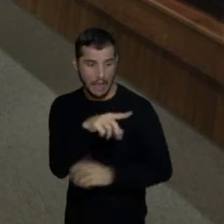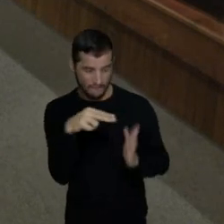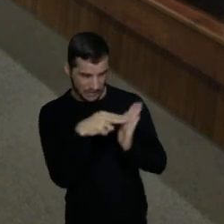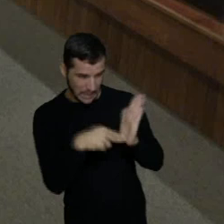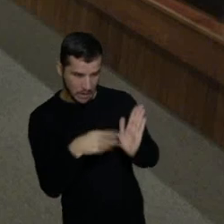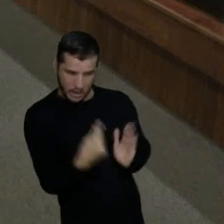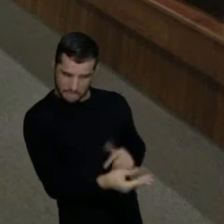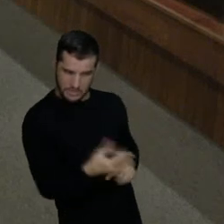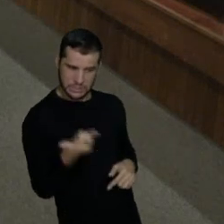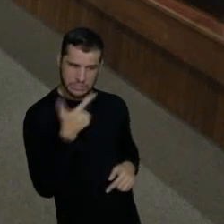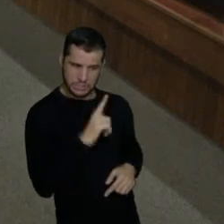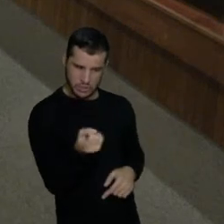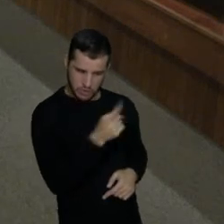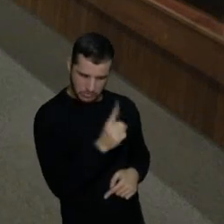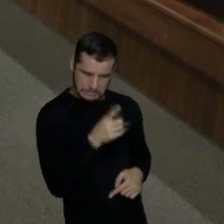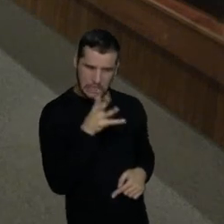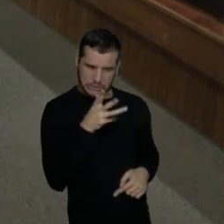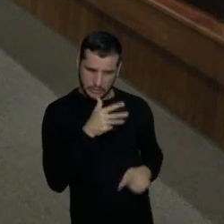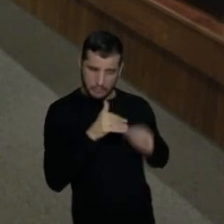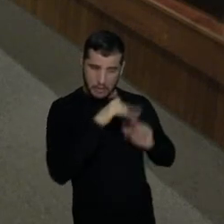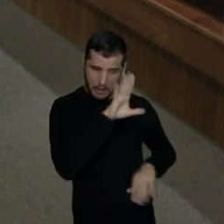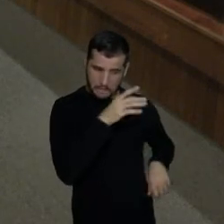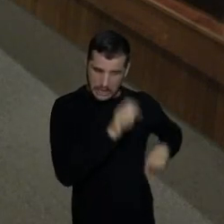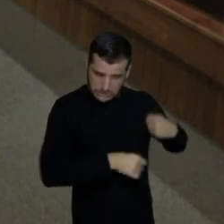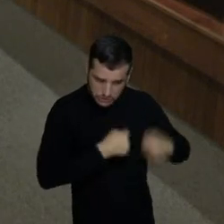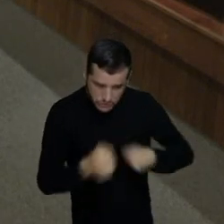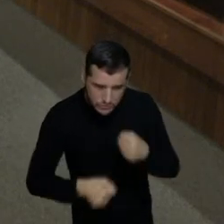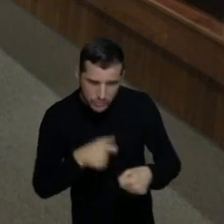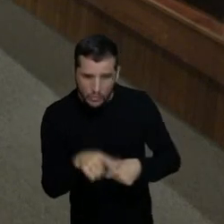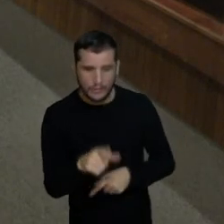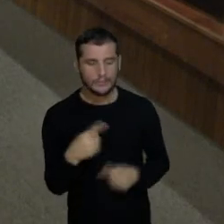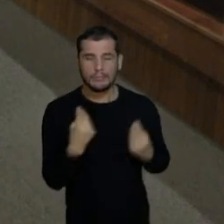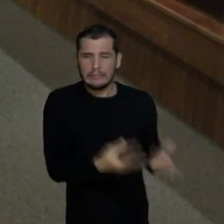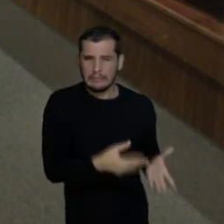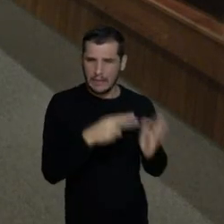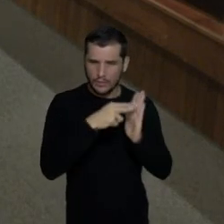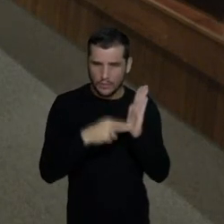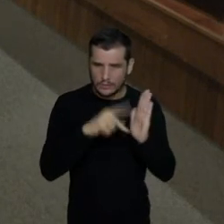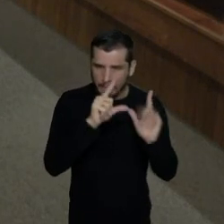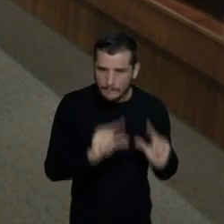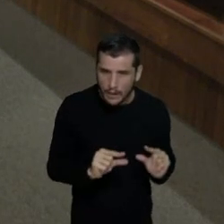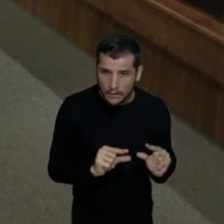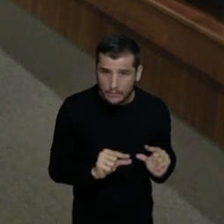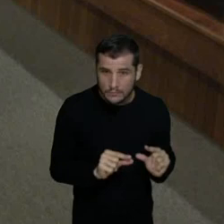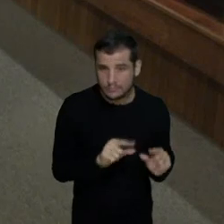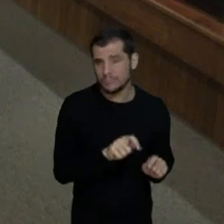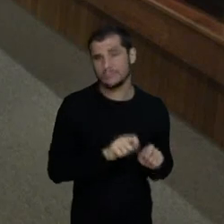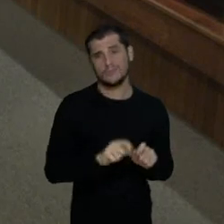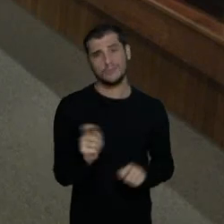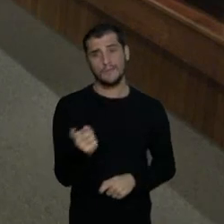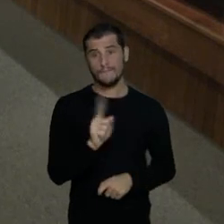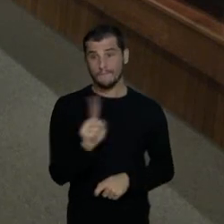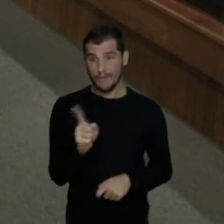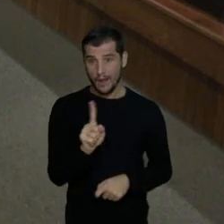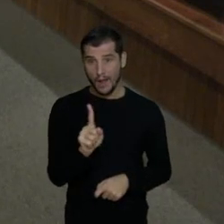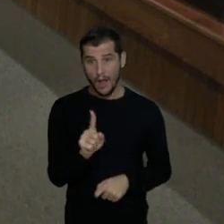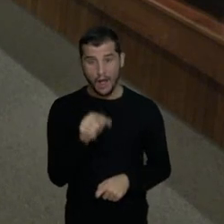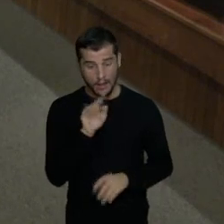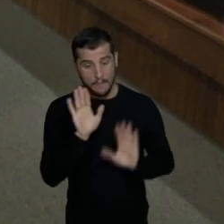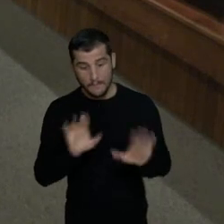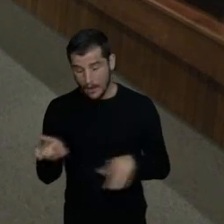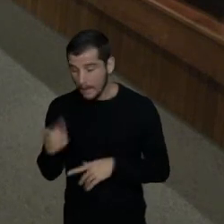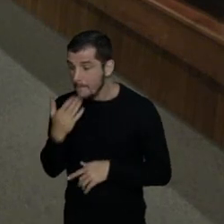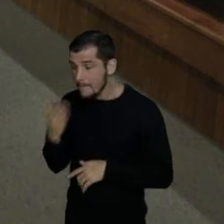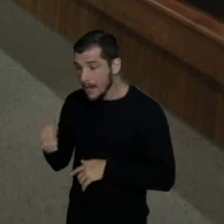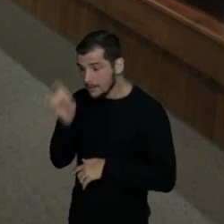em função do tempo que ele que ele fez na corrida eu não faria isso né mas eu peço pro aluno com dislexia